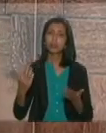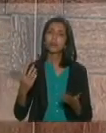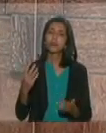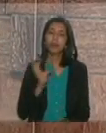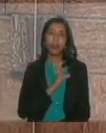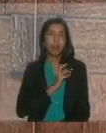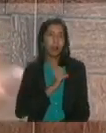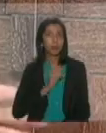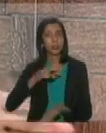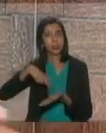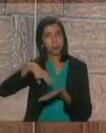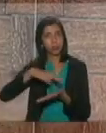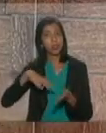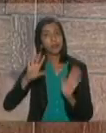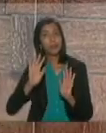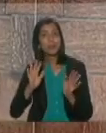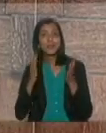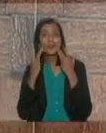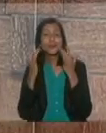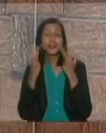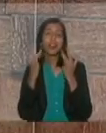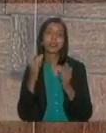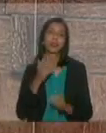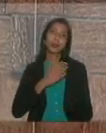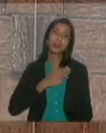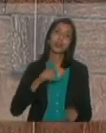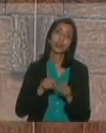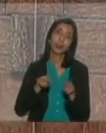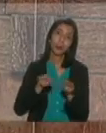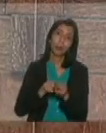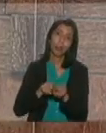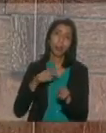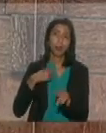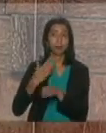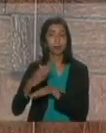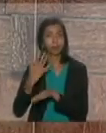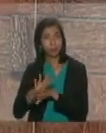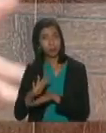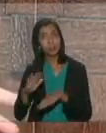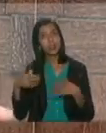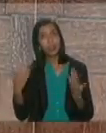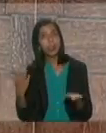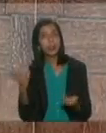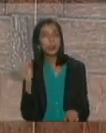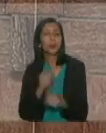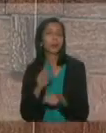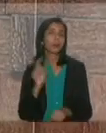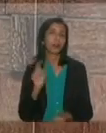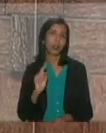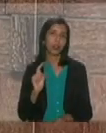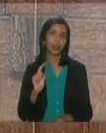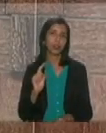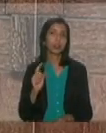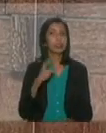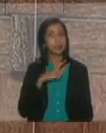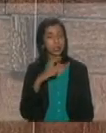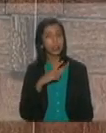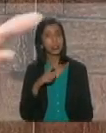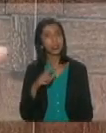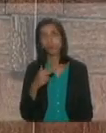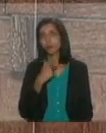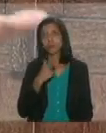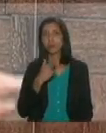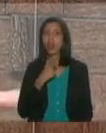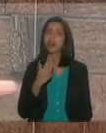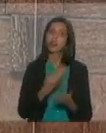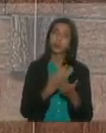tinha essa paixão pela dança, mas o teatro acabava me tirando, porque começava a ensaiar um espetáculo e aí parava de fazer aula, né? Tinha essa coisa, não